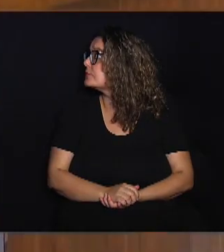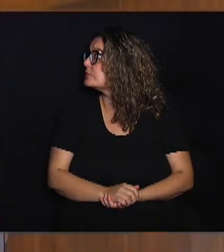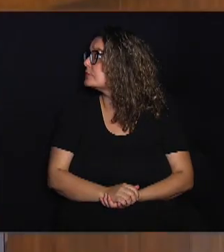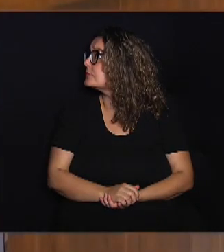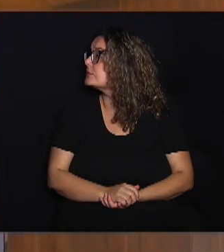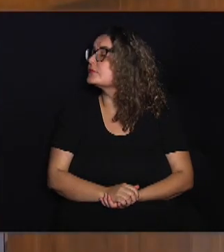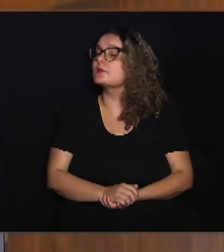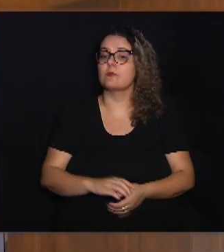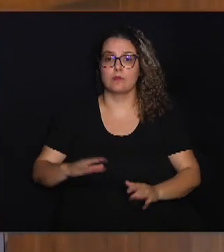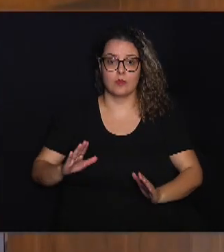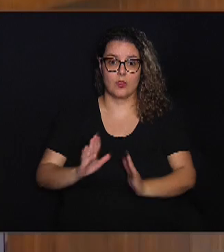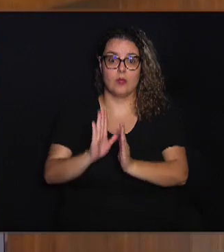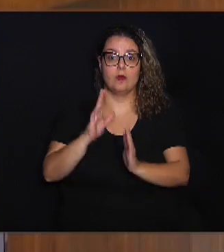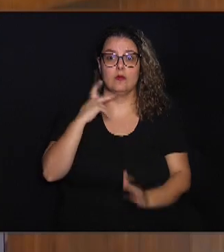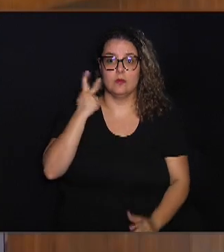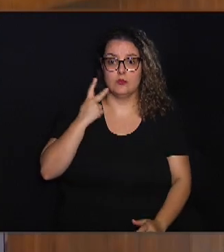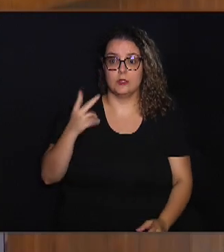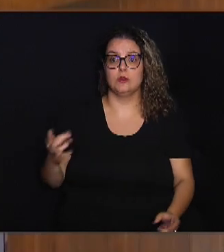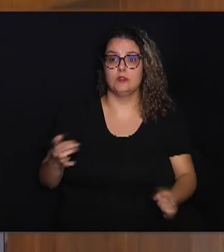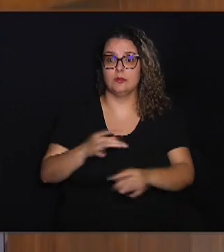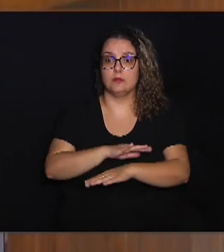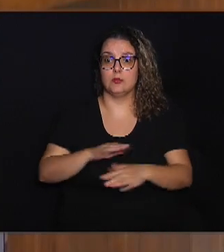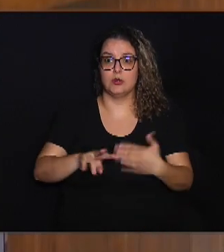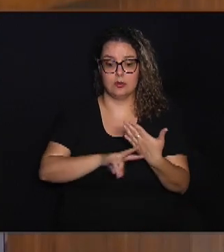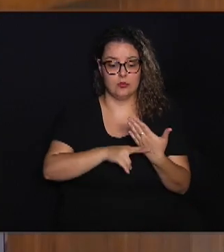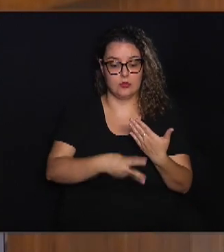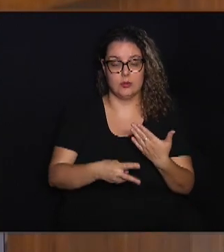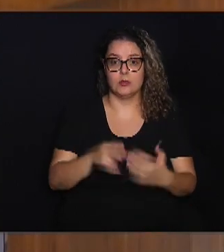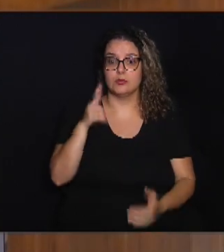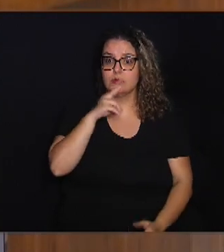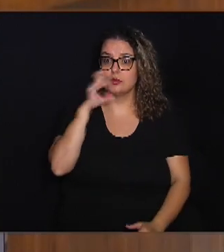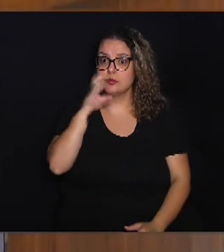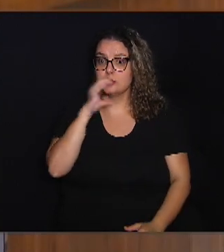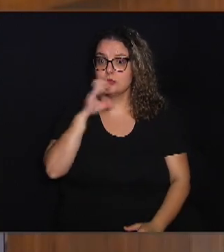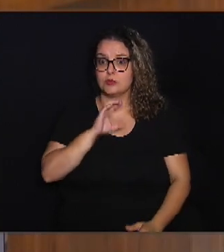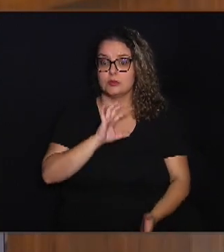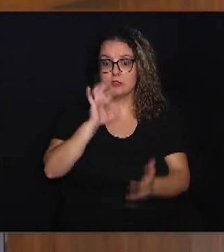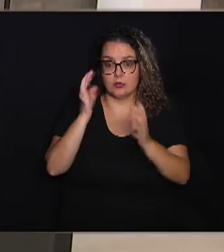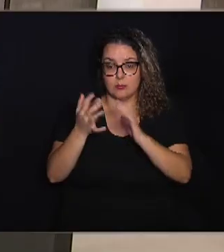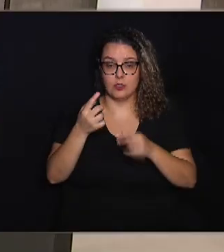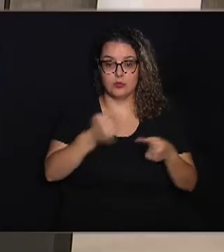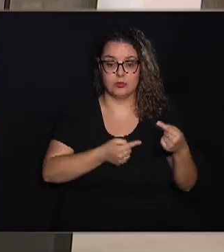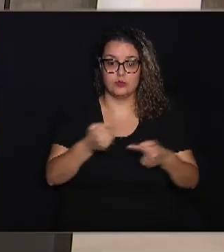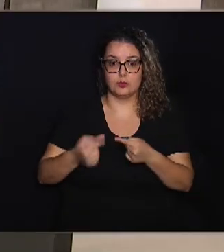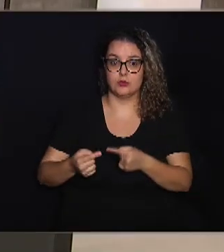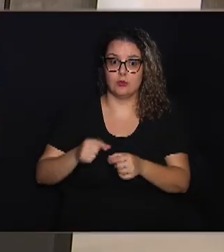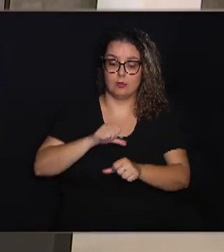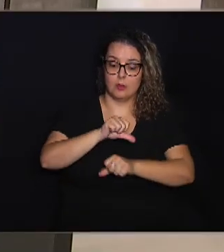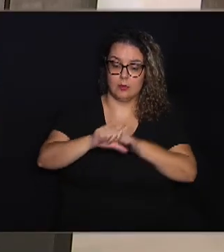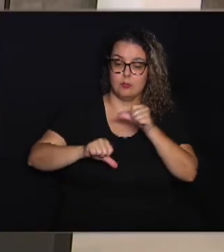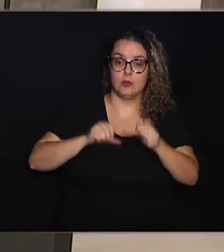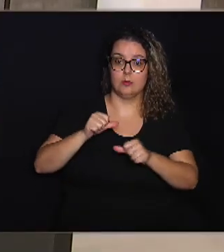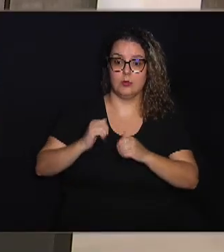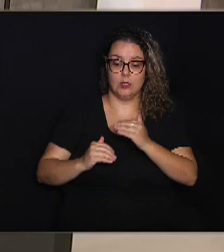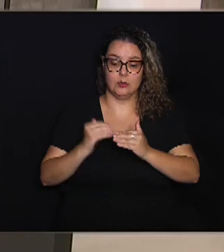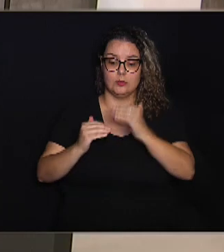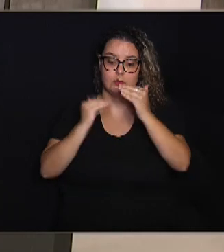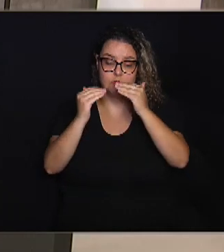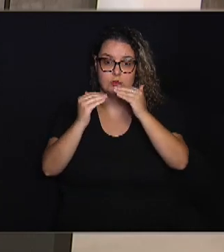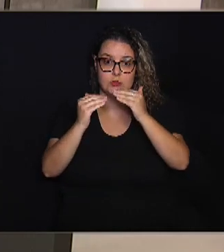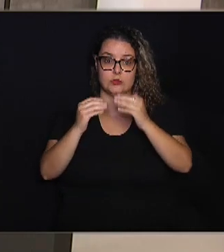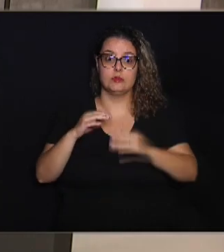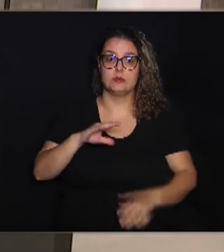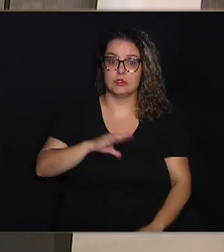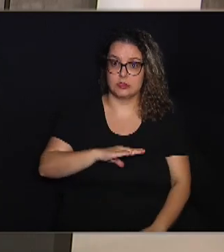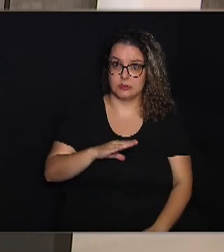A Frente Parlamentar de Combate aos Efeitos da Emergência Climática debateu uma mudança no desenvolvimento das